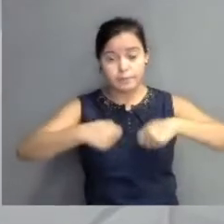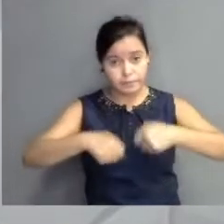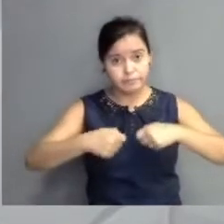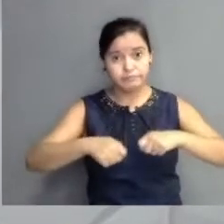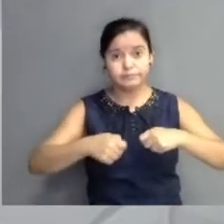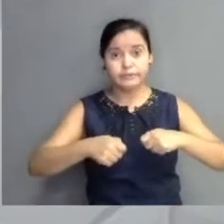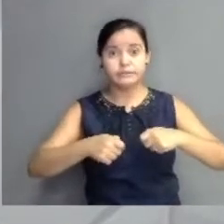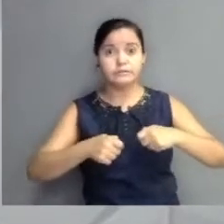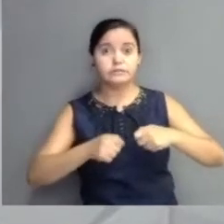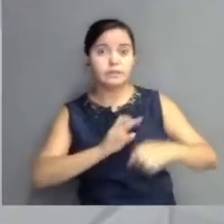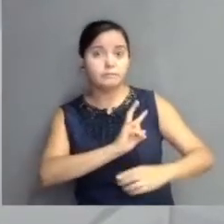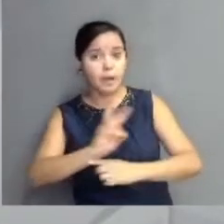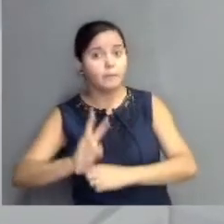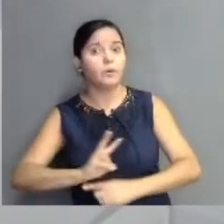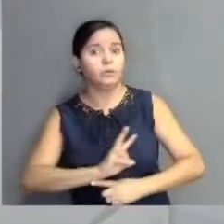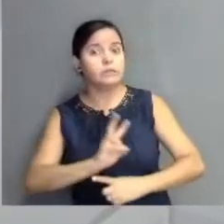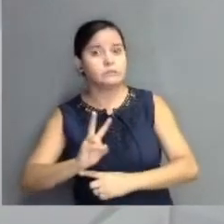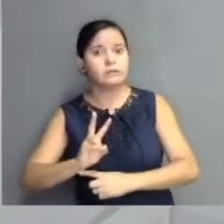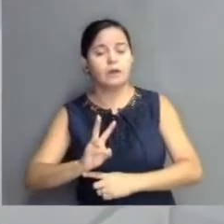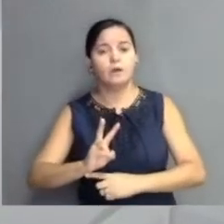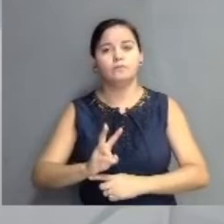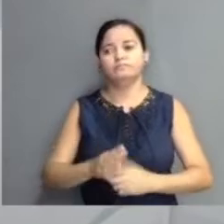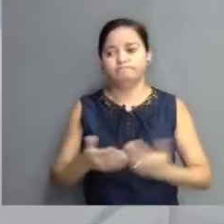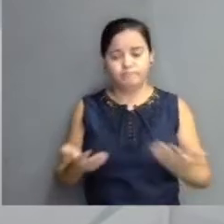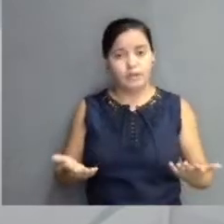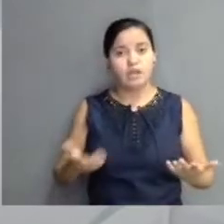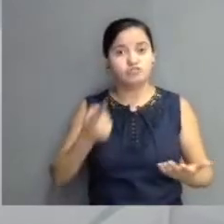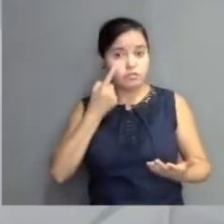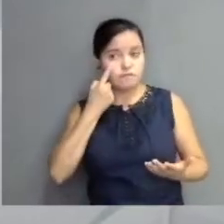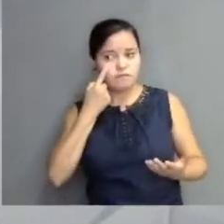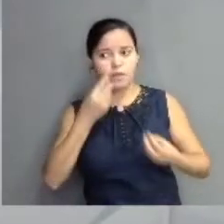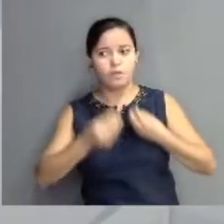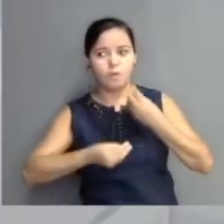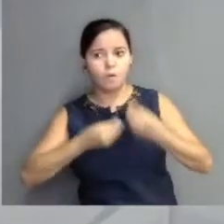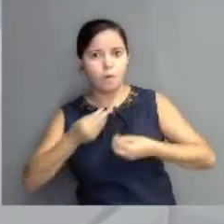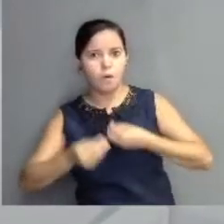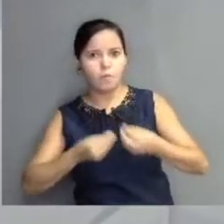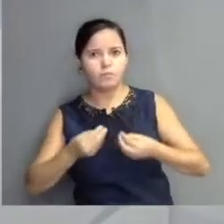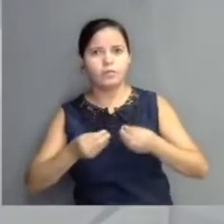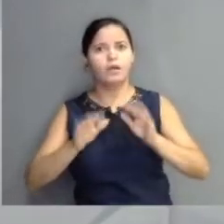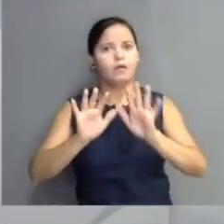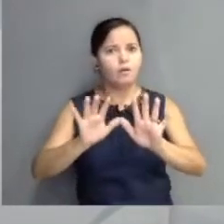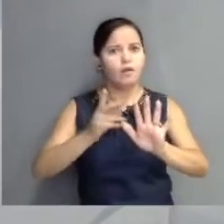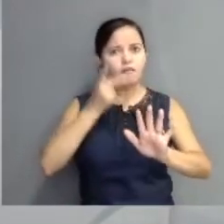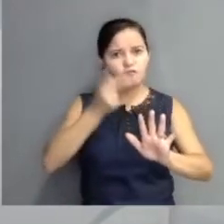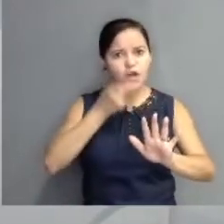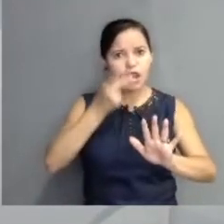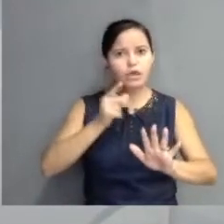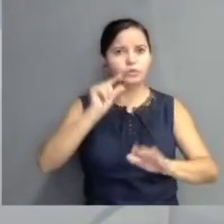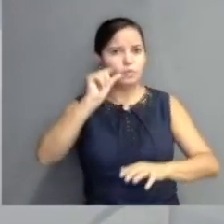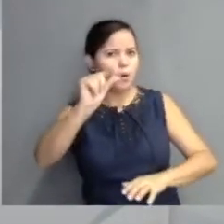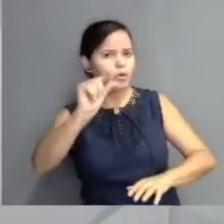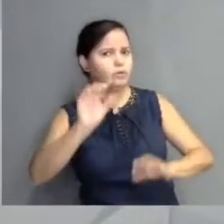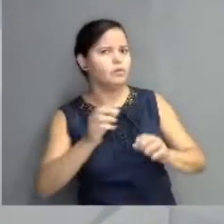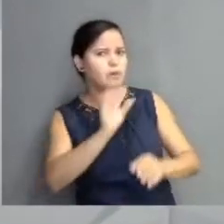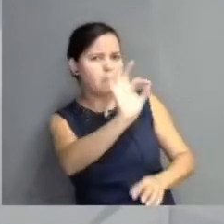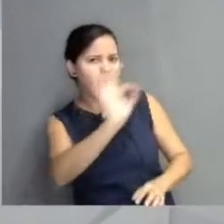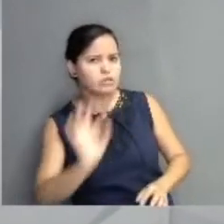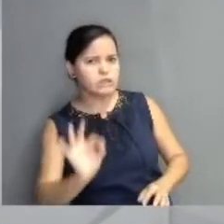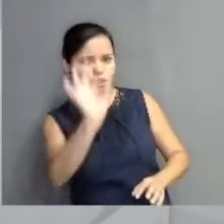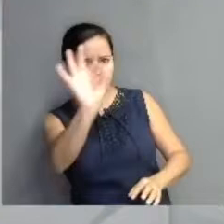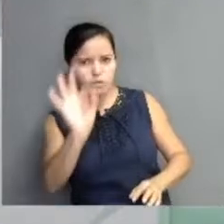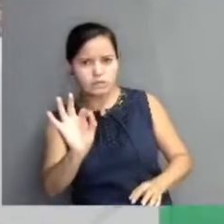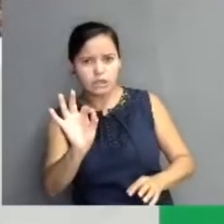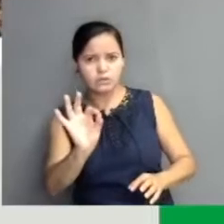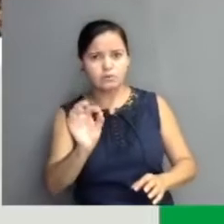gente veja a importância desses aterros sanitários, desse gerenciamento. Agora, falando um pouquinho da questão do percentual, quando a gente